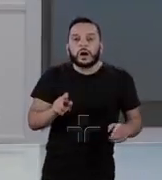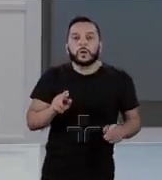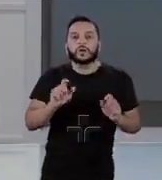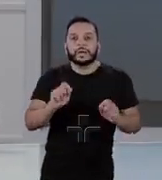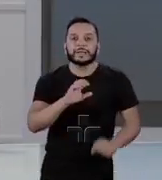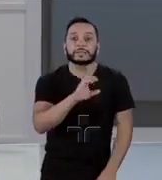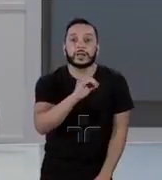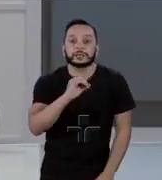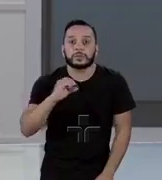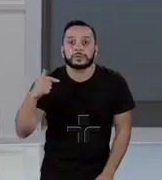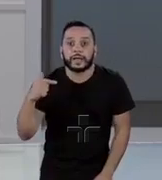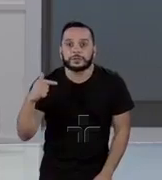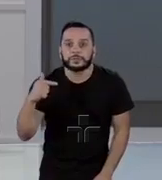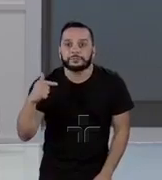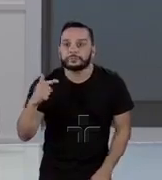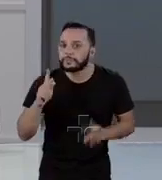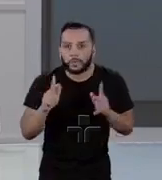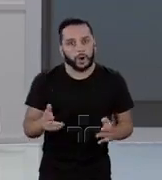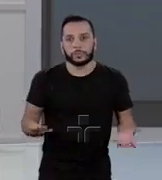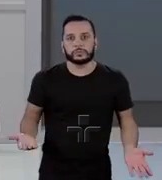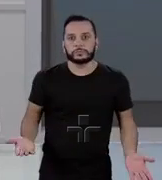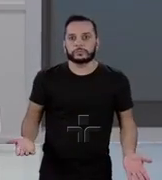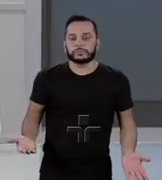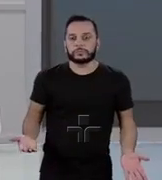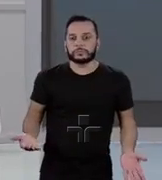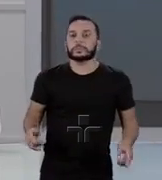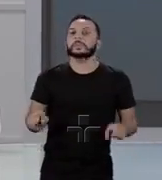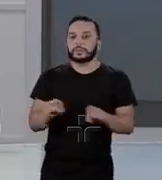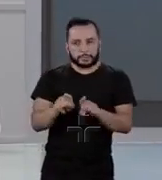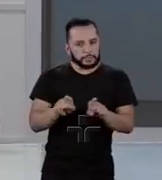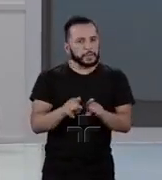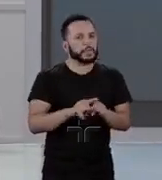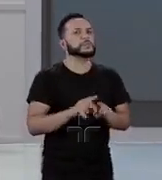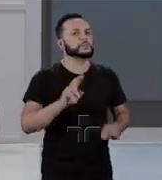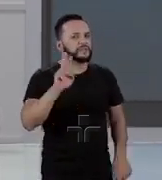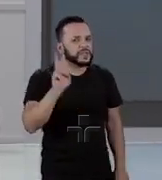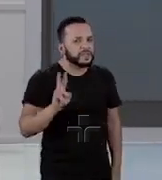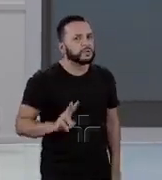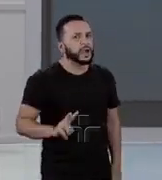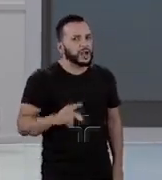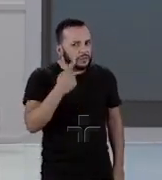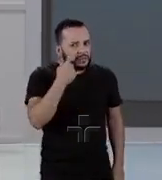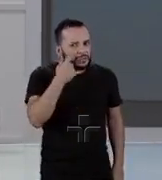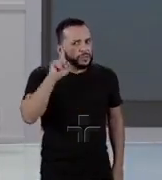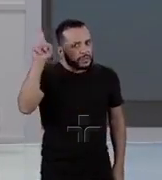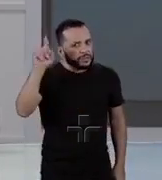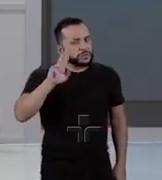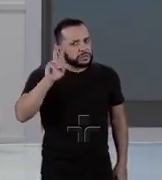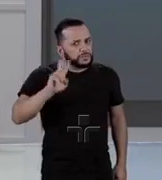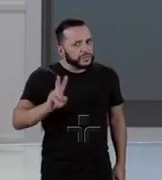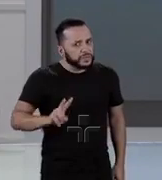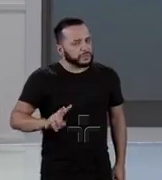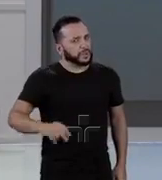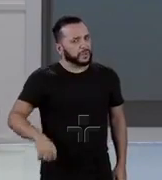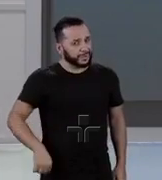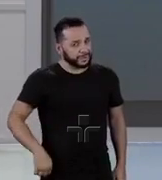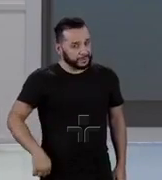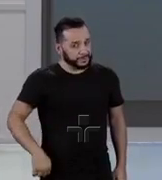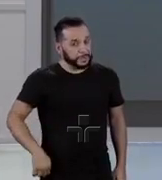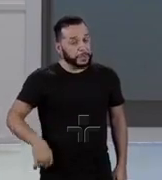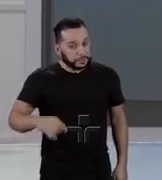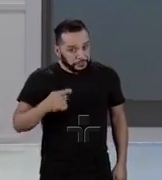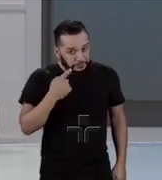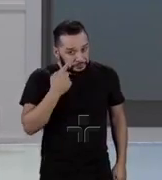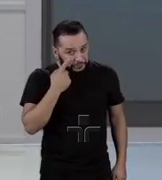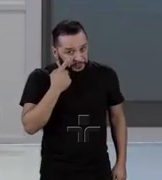primeiro chamaria atenção para o estado da Venezuela, né? E qualquer um que tenha dúvida do que faz um